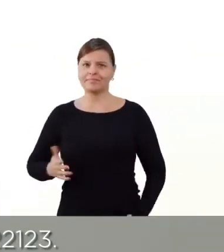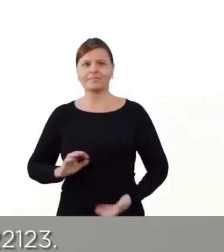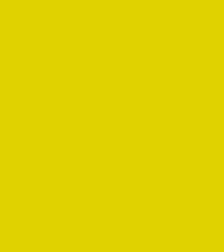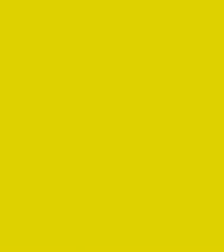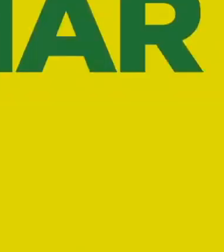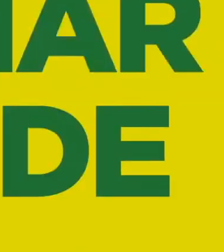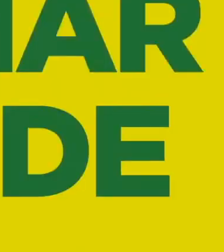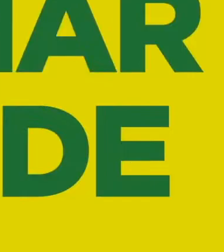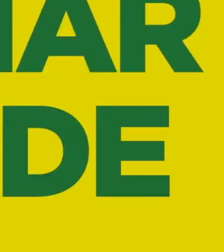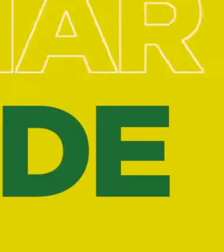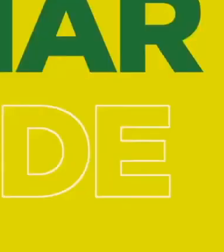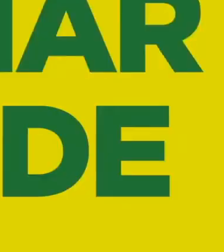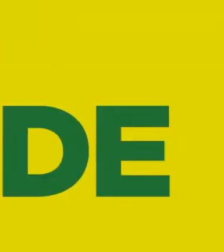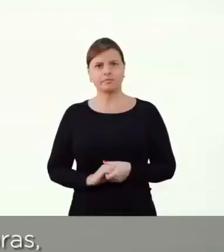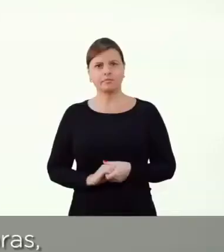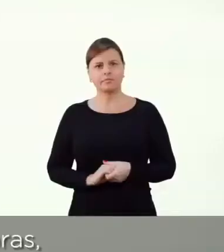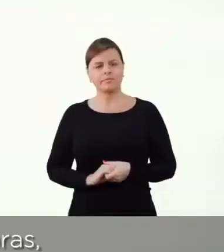22123.